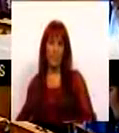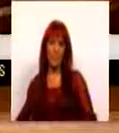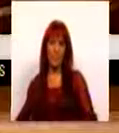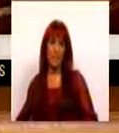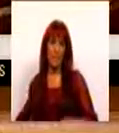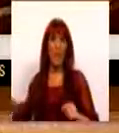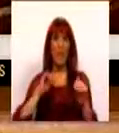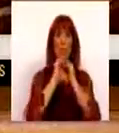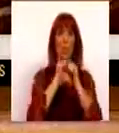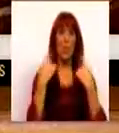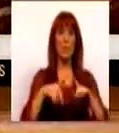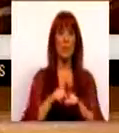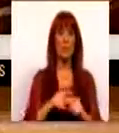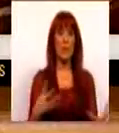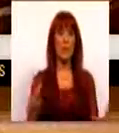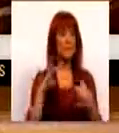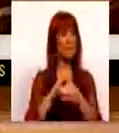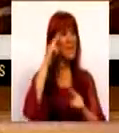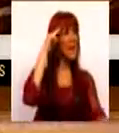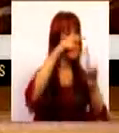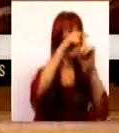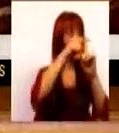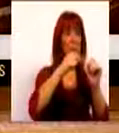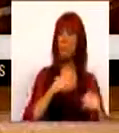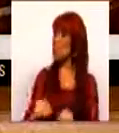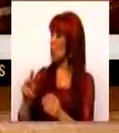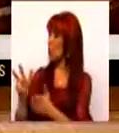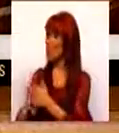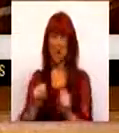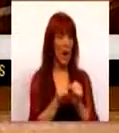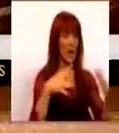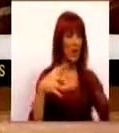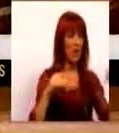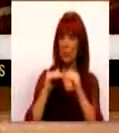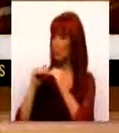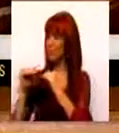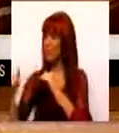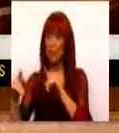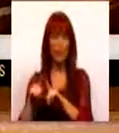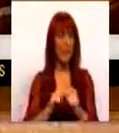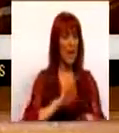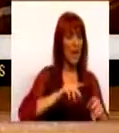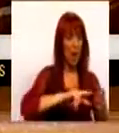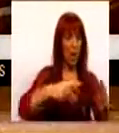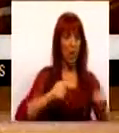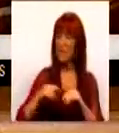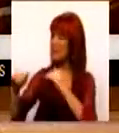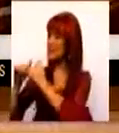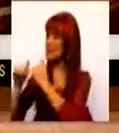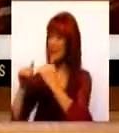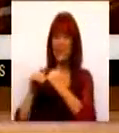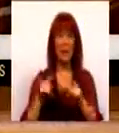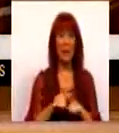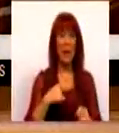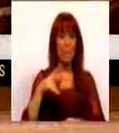É um documento que conjuga ambição com realismo, crescimento com sustentabilidade, reformas com equidade,